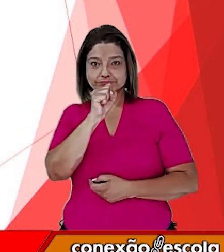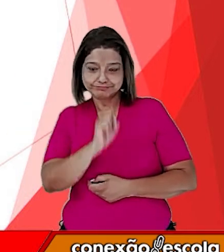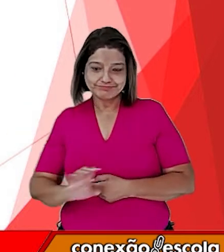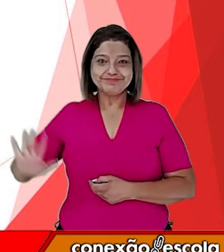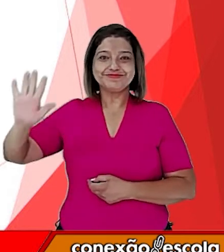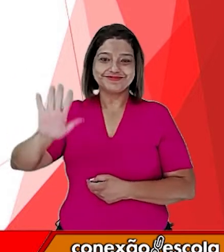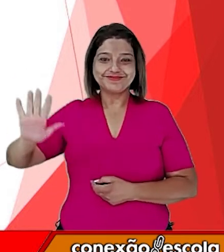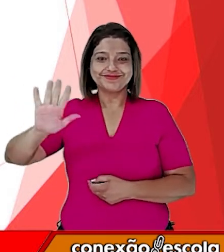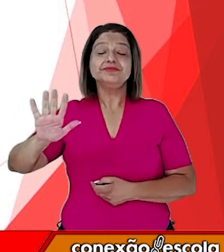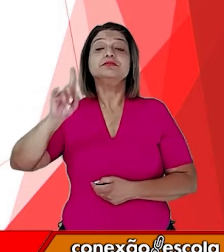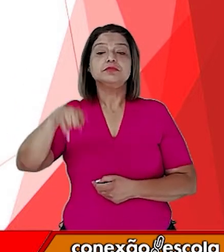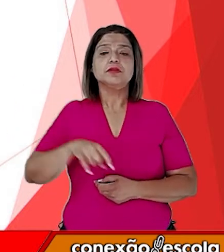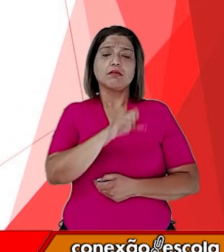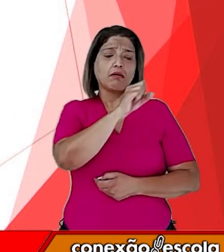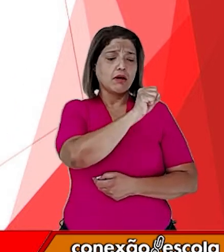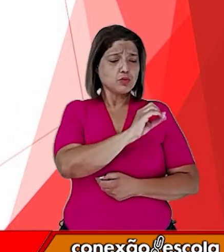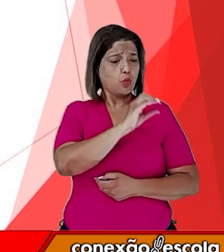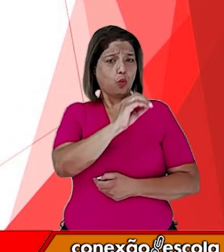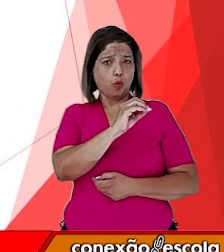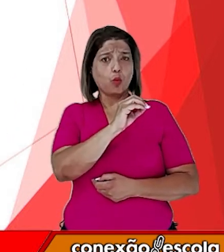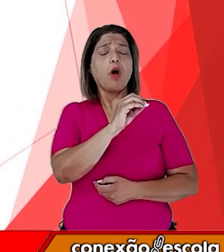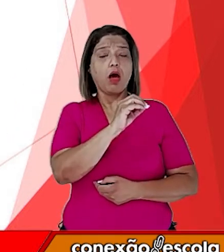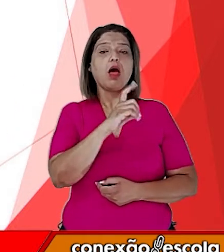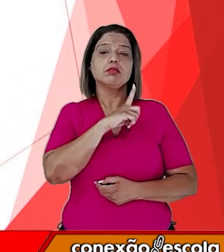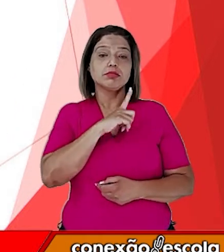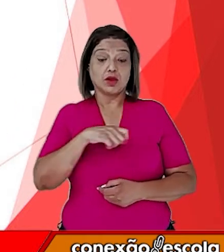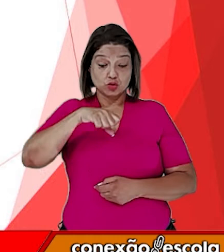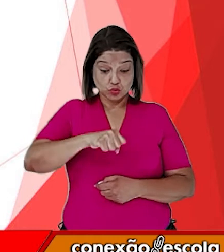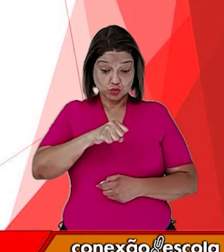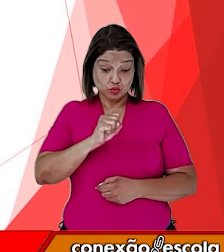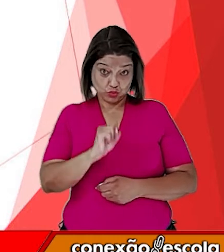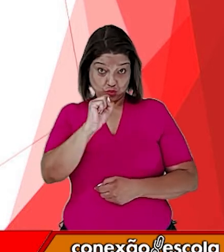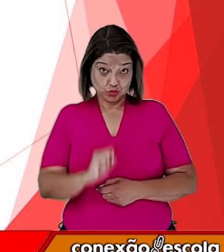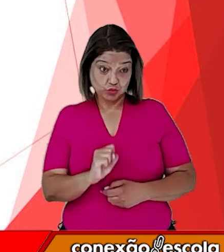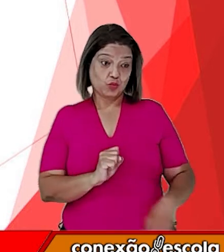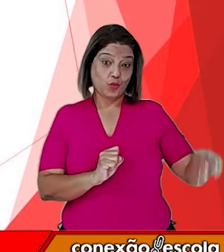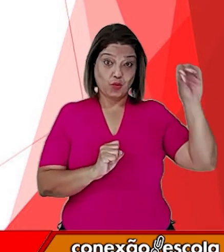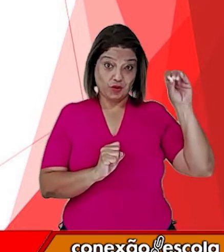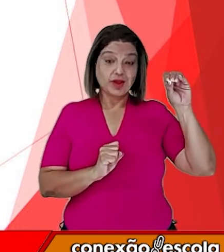SO, Sudoeste, está entre o sul e o oeste.